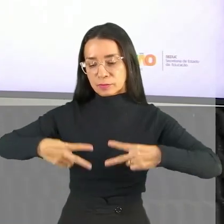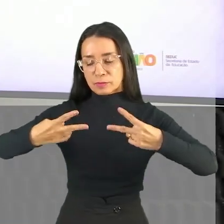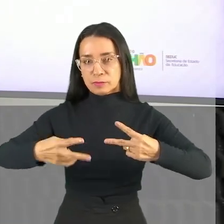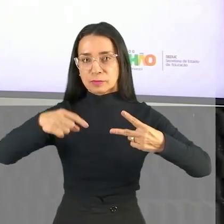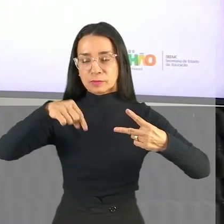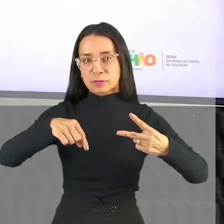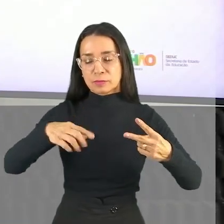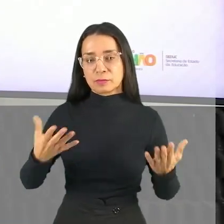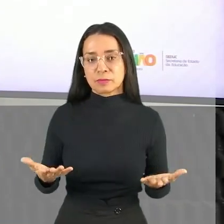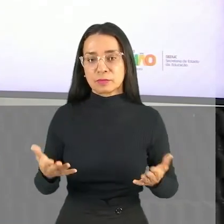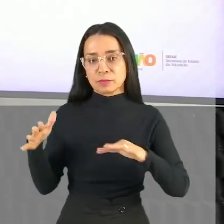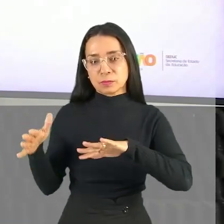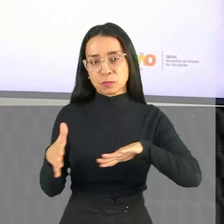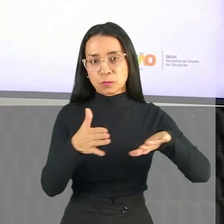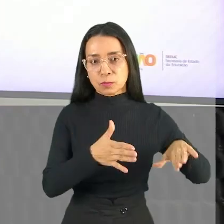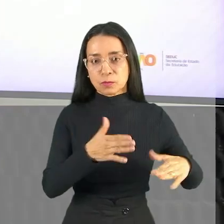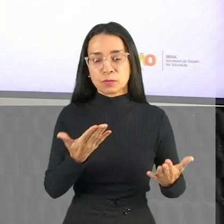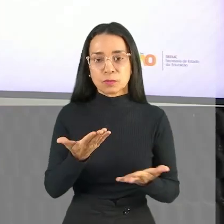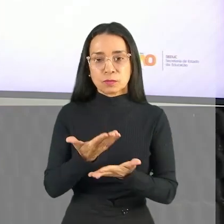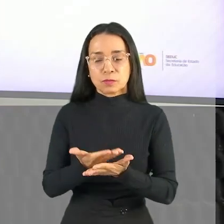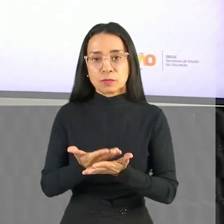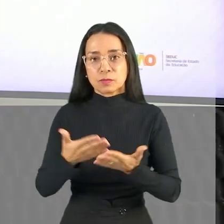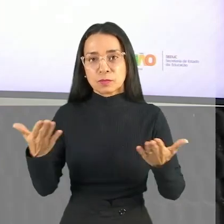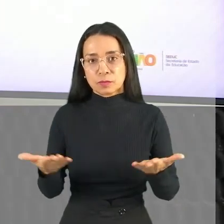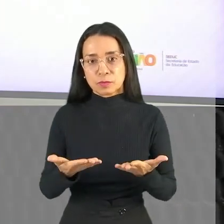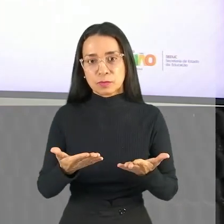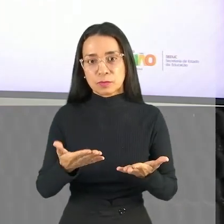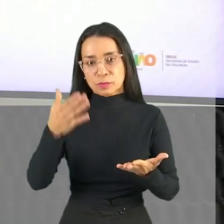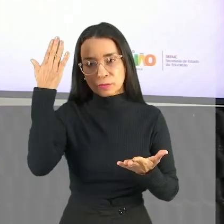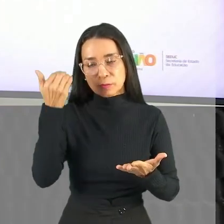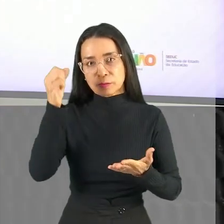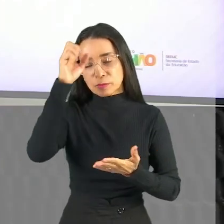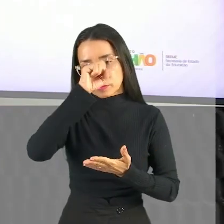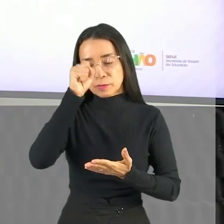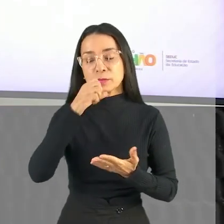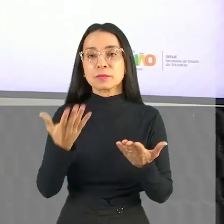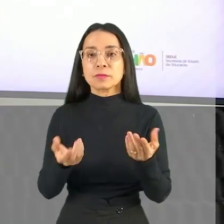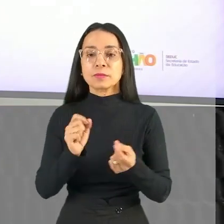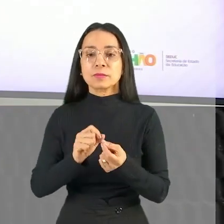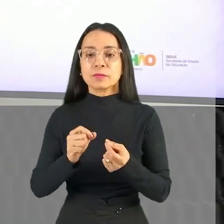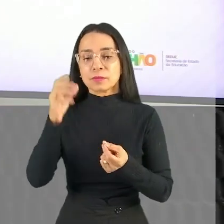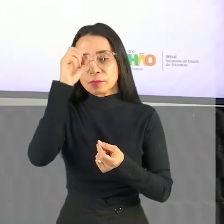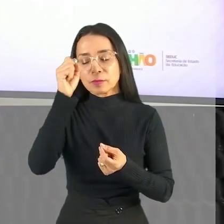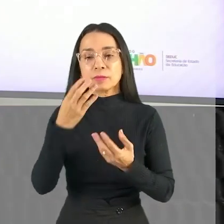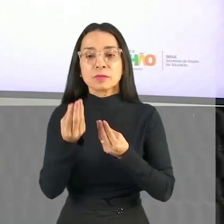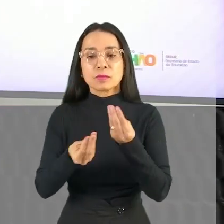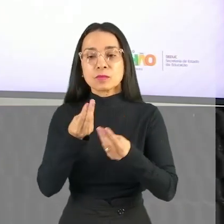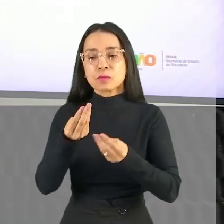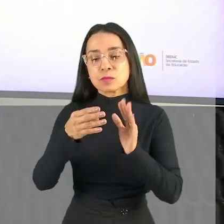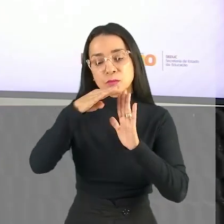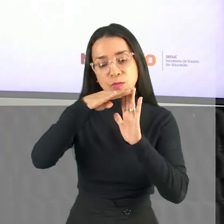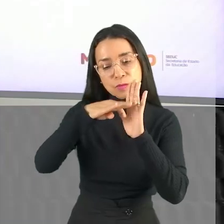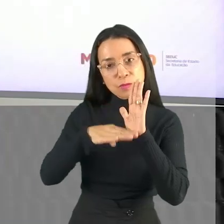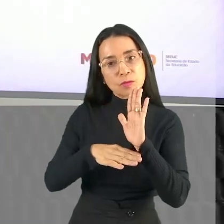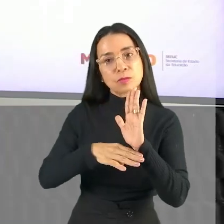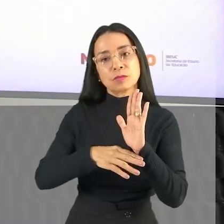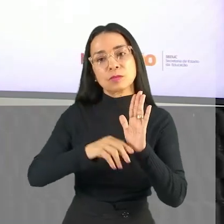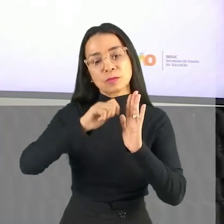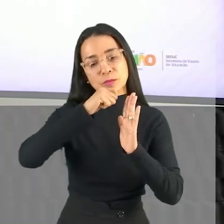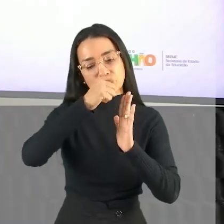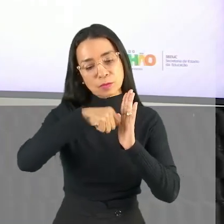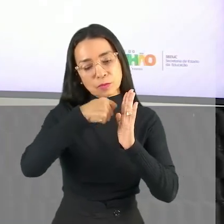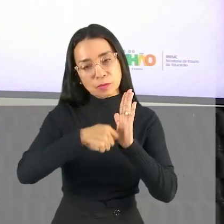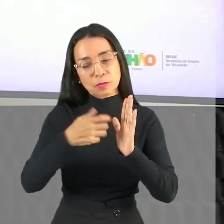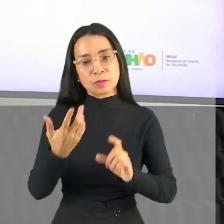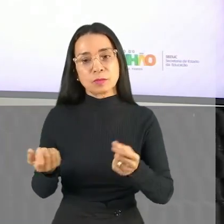Na aula de hoje, nós vamos saber e aprender sobre como planejar uma redação. Isso mesmo. Todo mundo